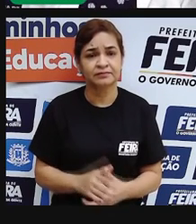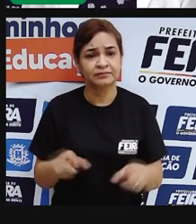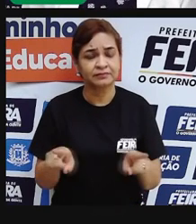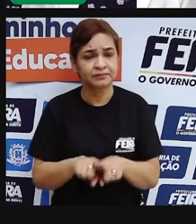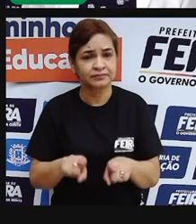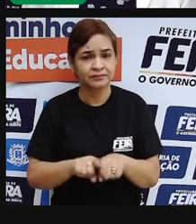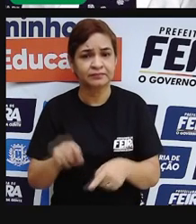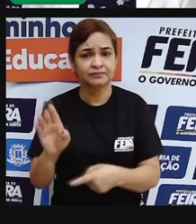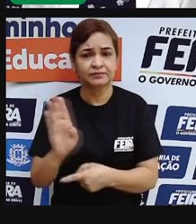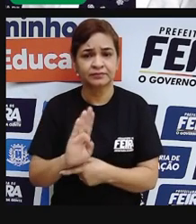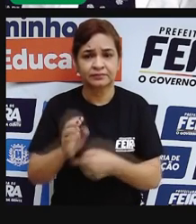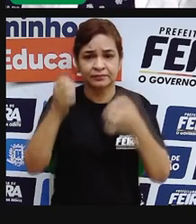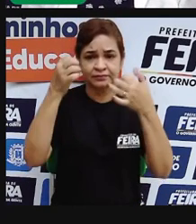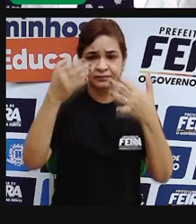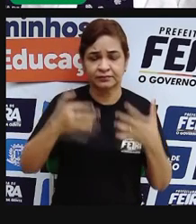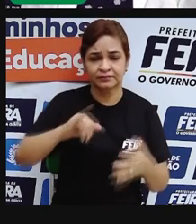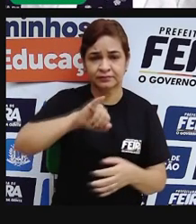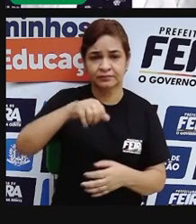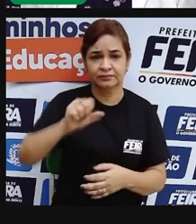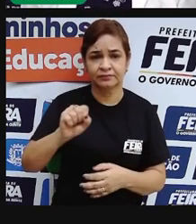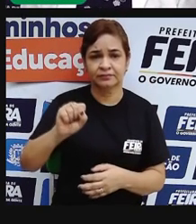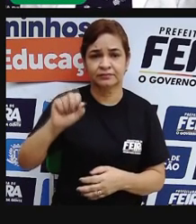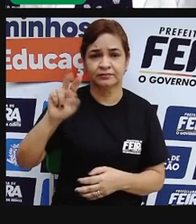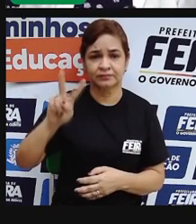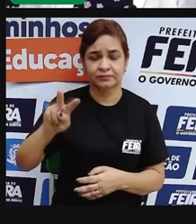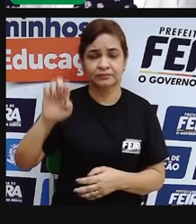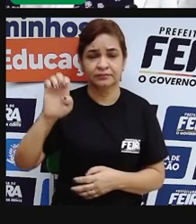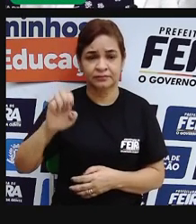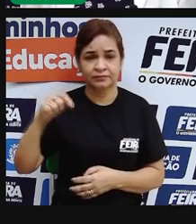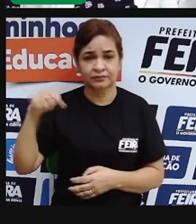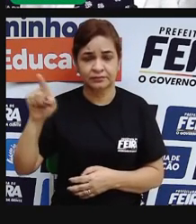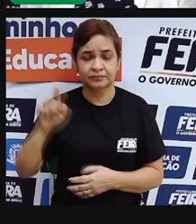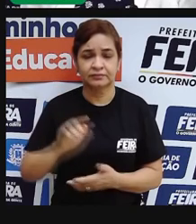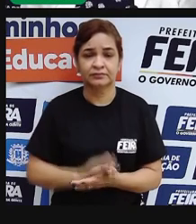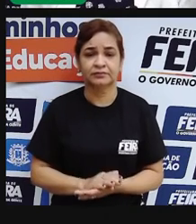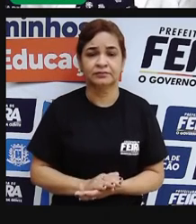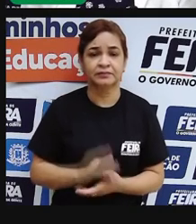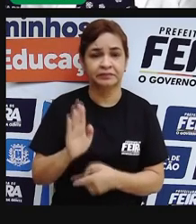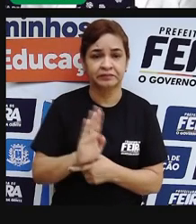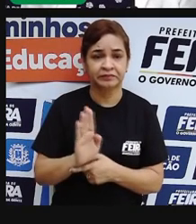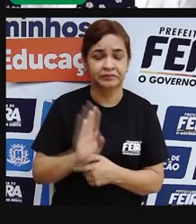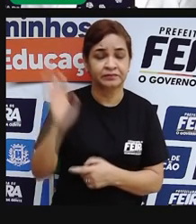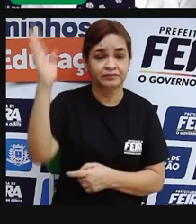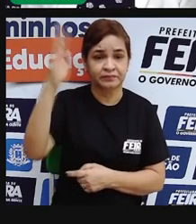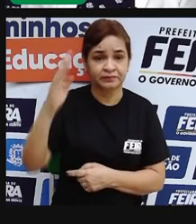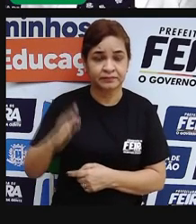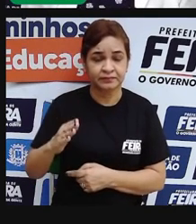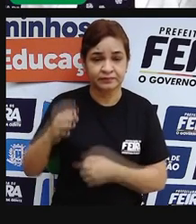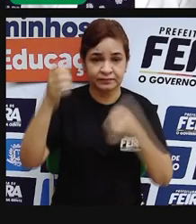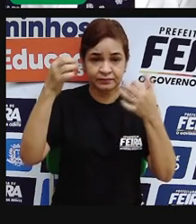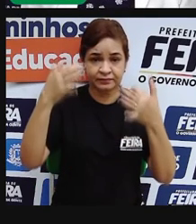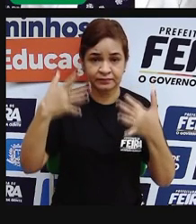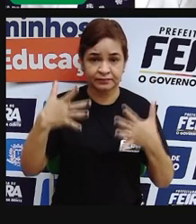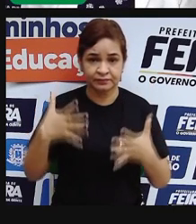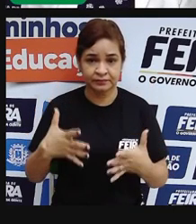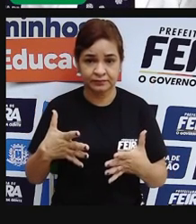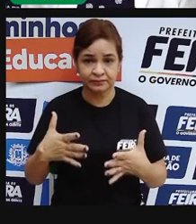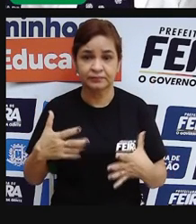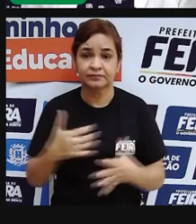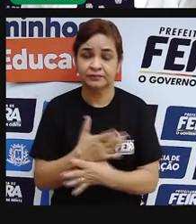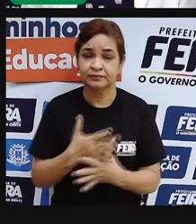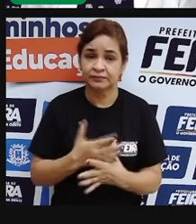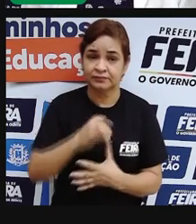Narradores de Javé é um filme brasileiro em que conta a história da cidade de Javé